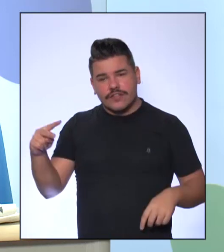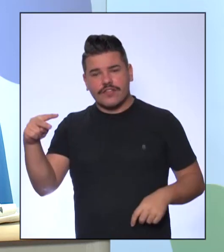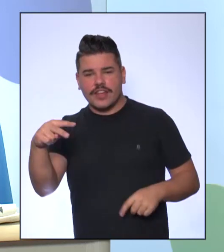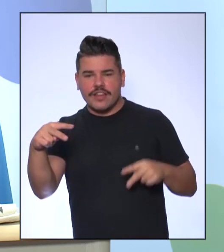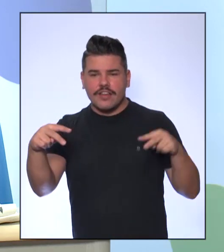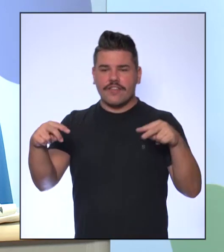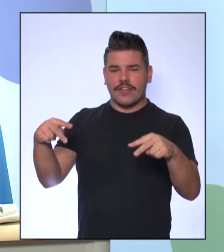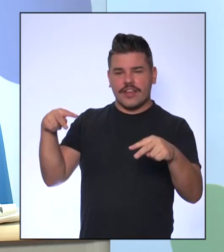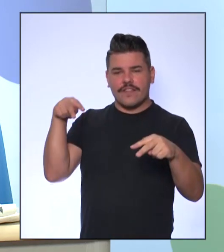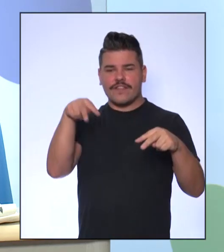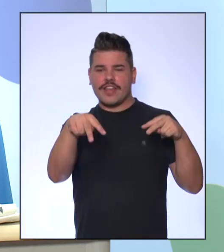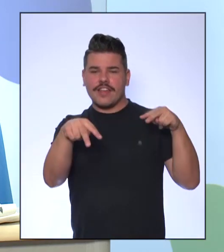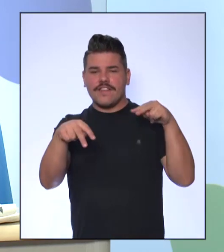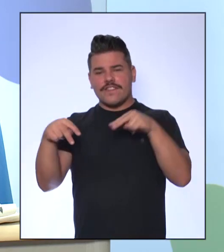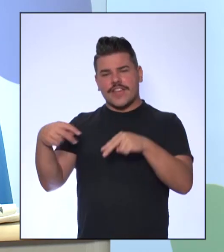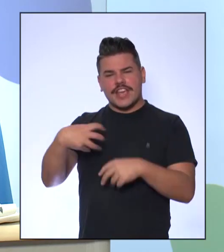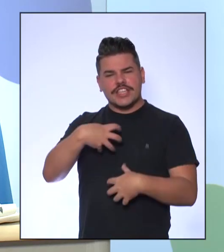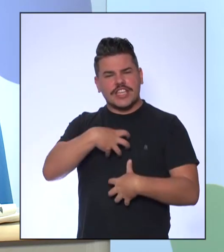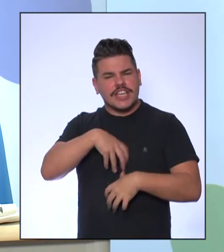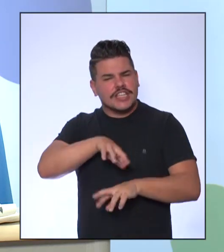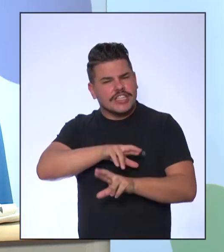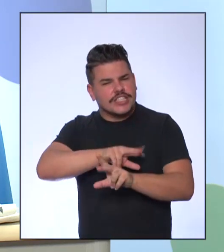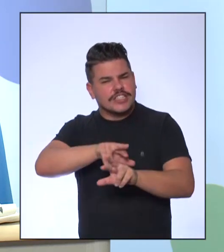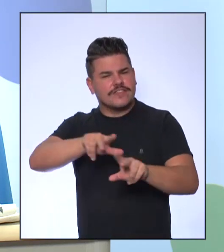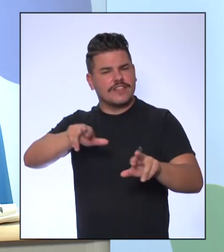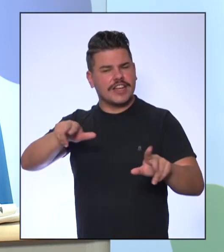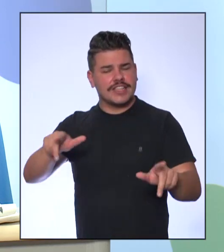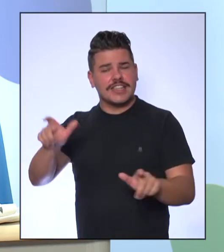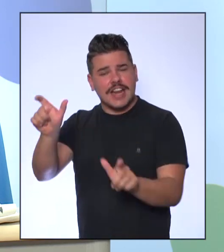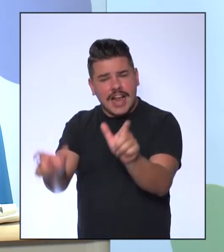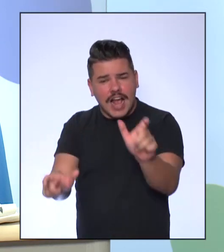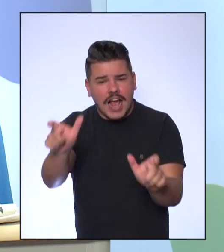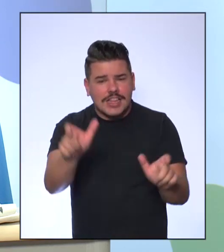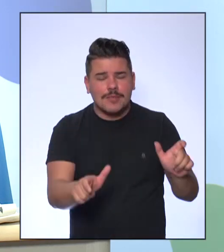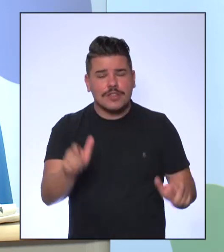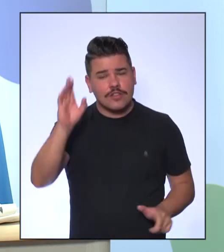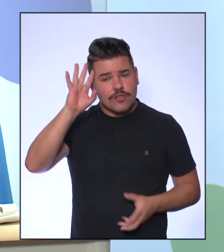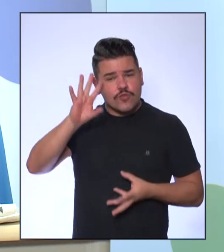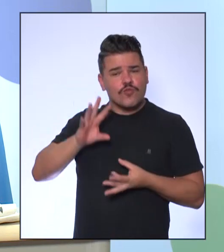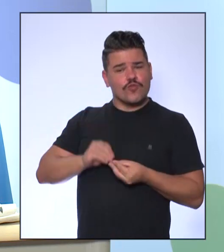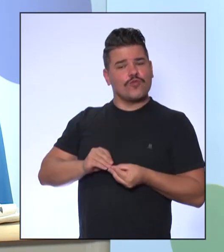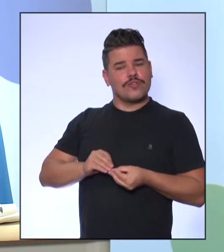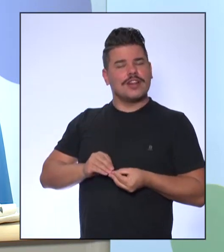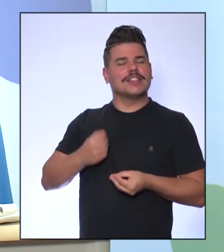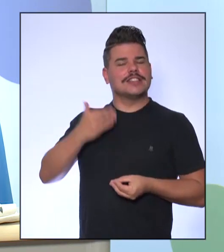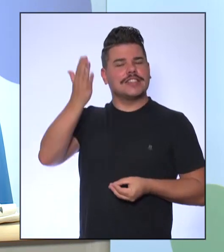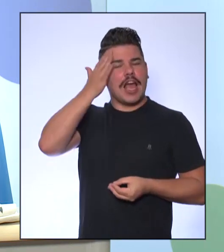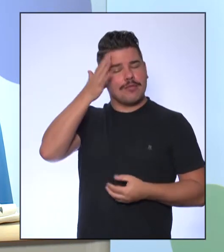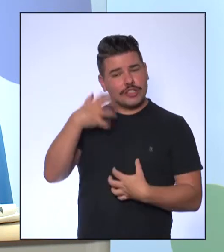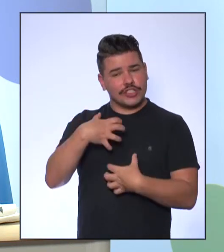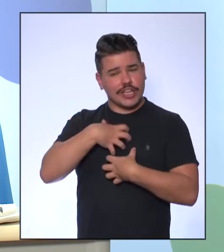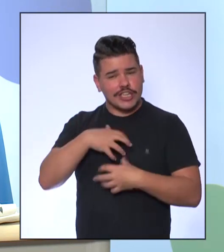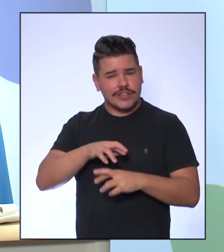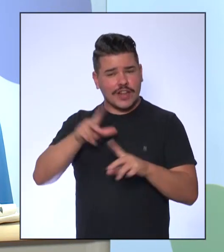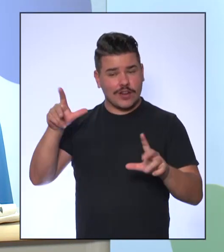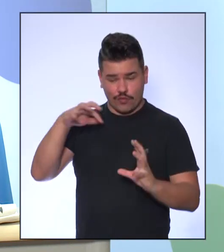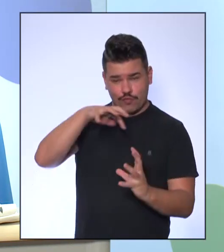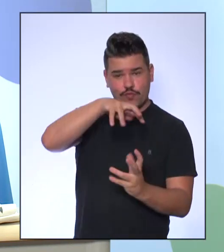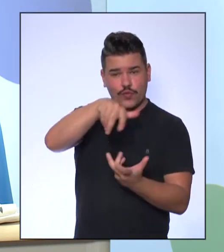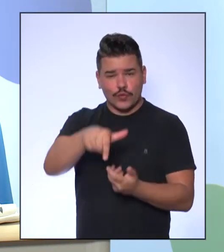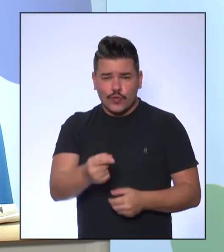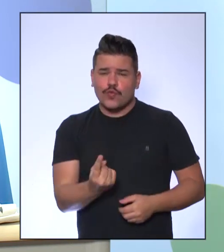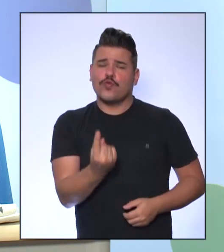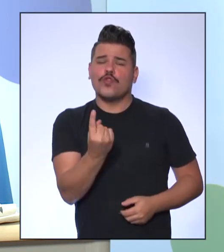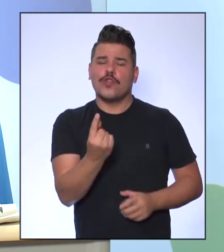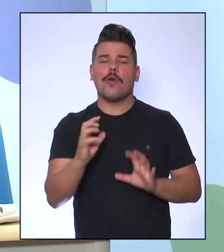me permite olhar para o mundo e tirar conclusões desse mundo, uma ideia unificadora do mundo. Então, eu vou dar